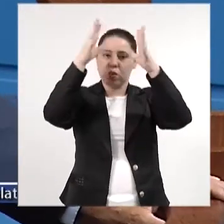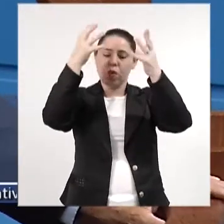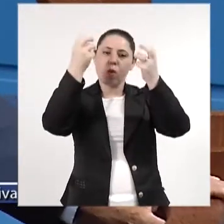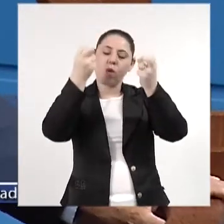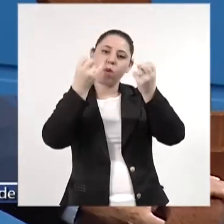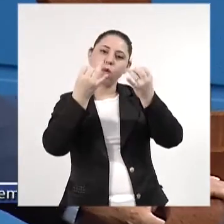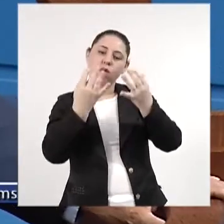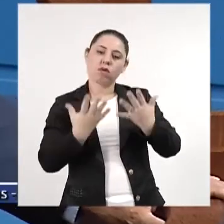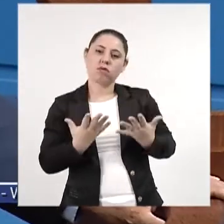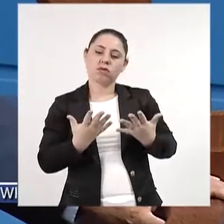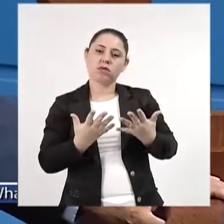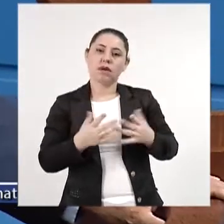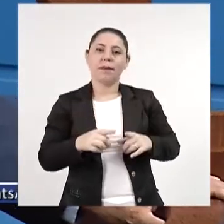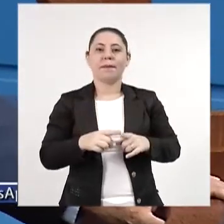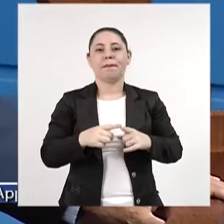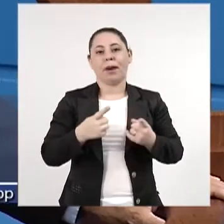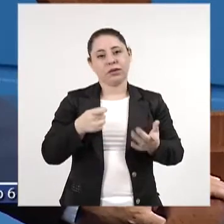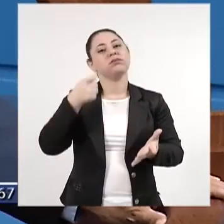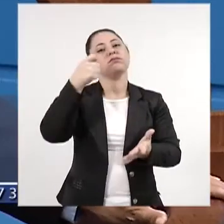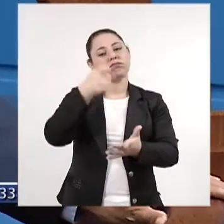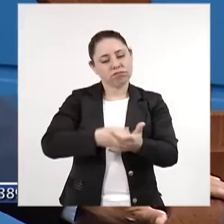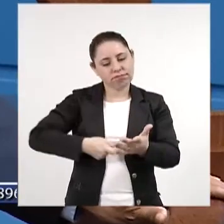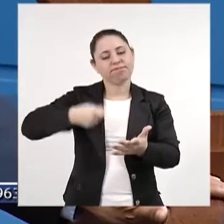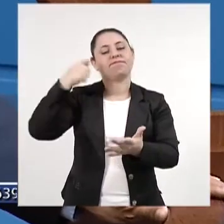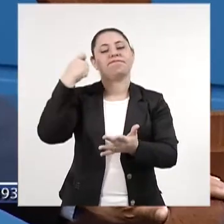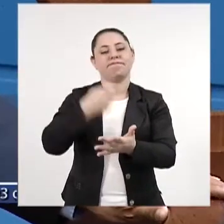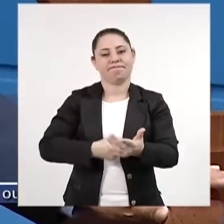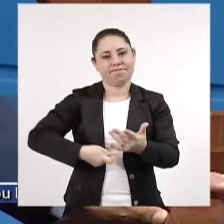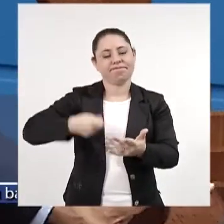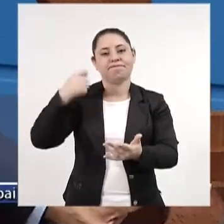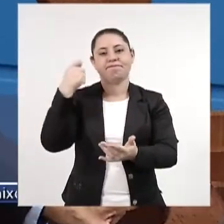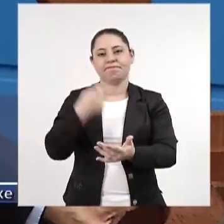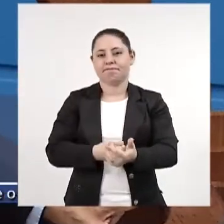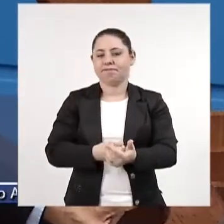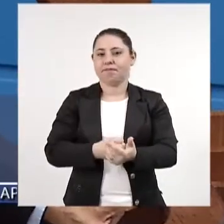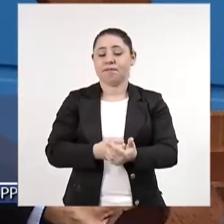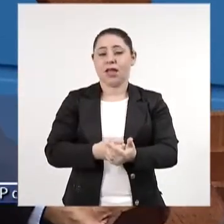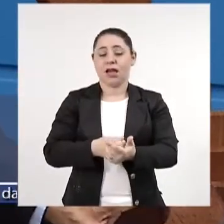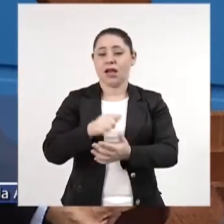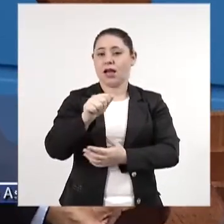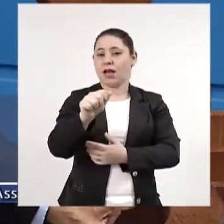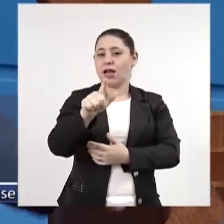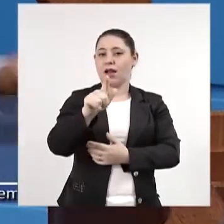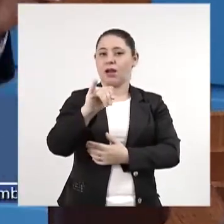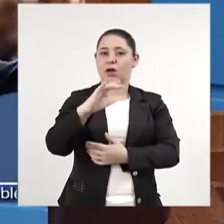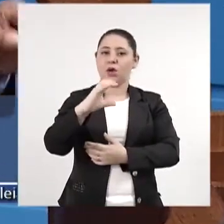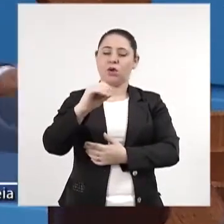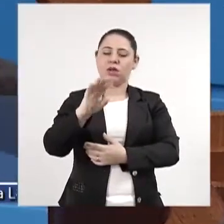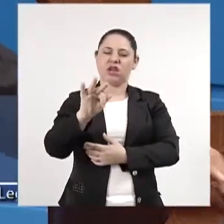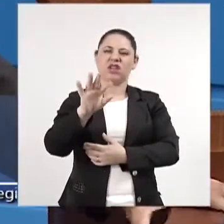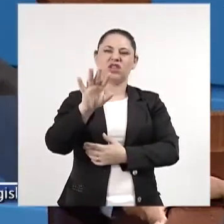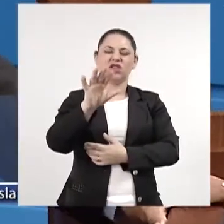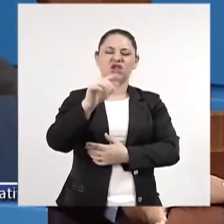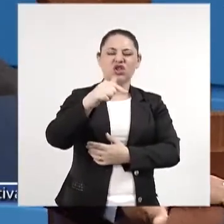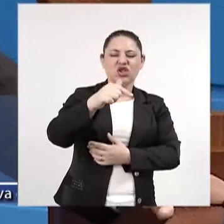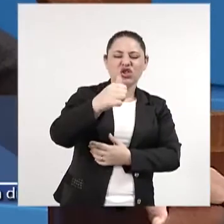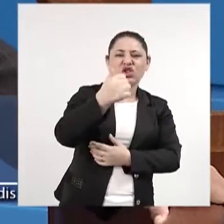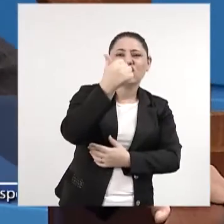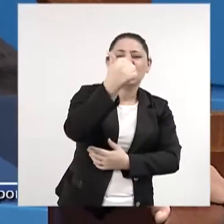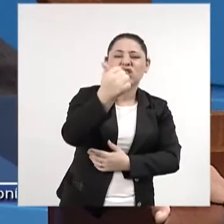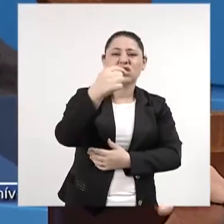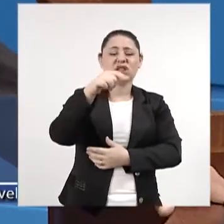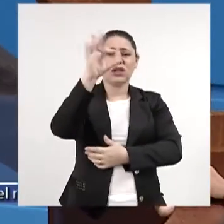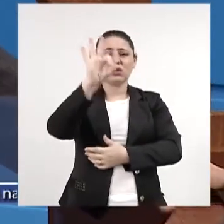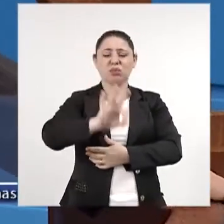Excelência, mas continuo insistindo que numa alíquota de 17% de